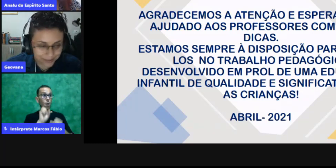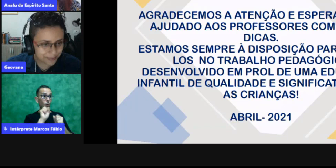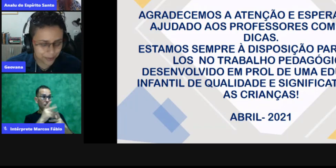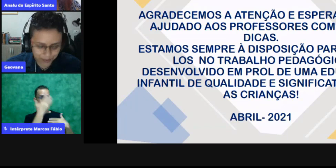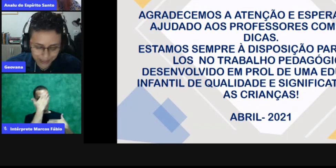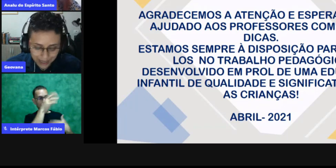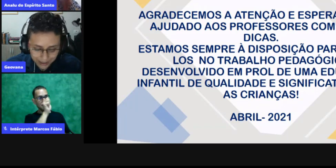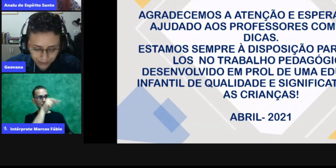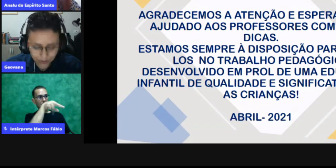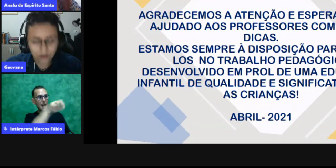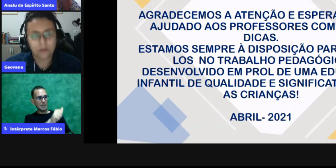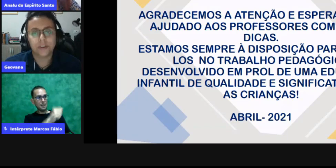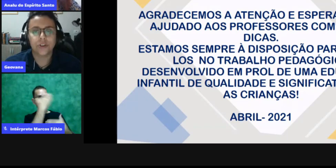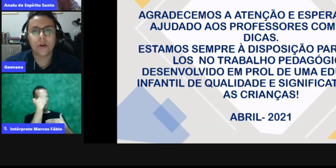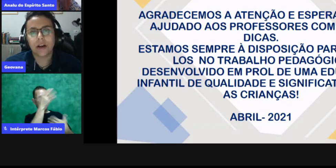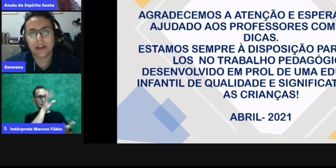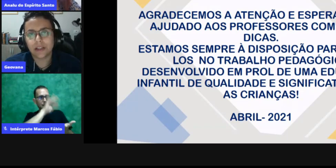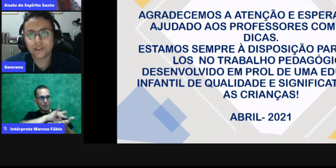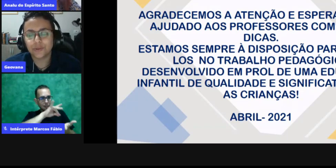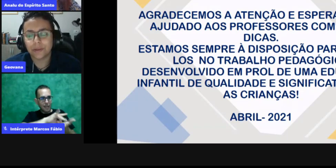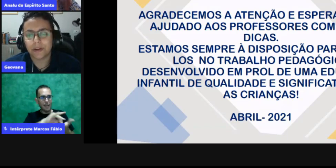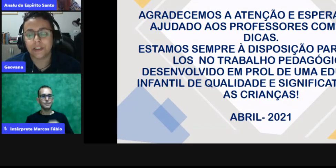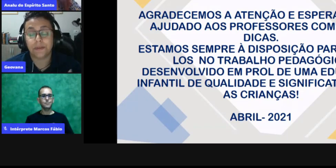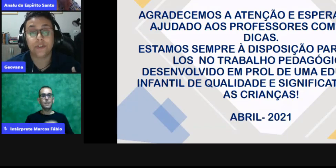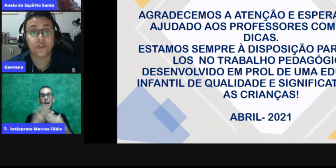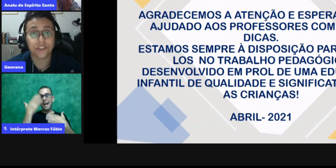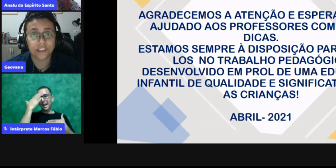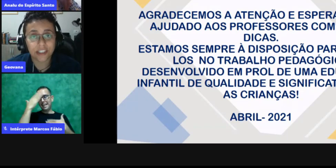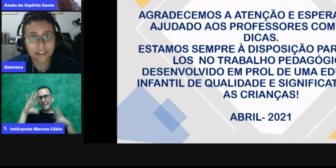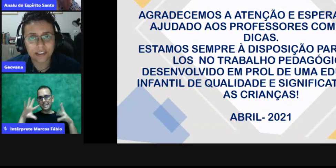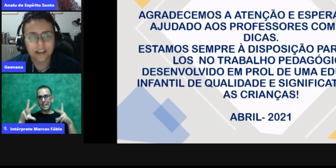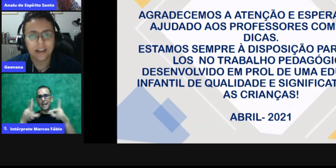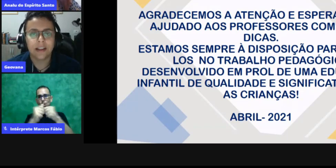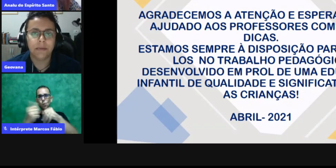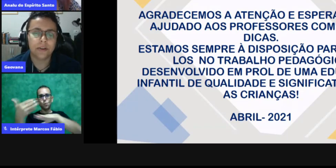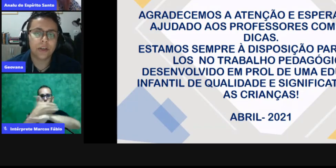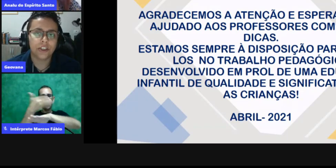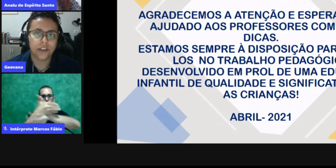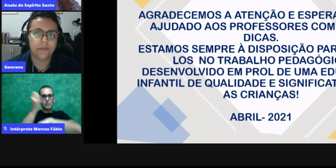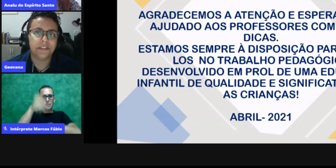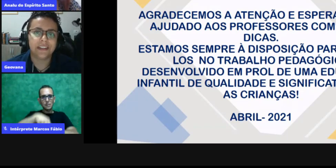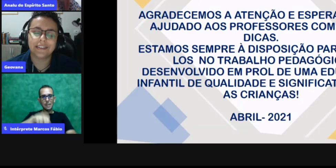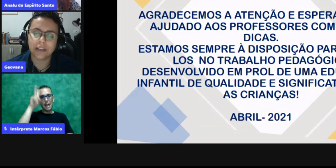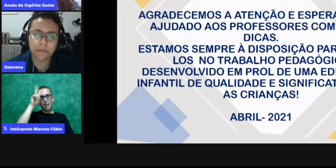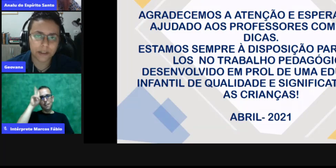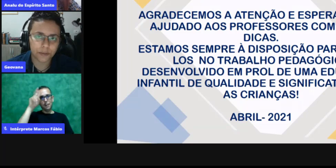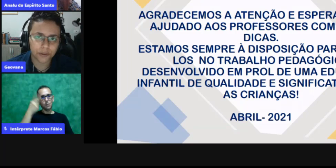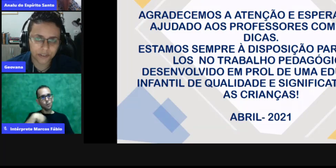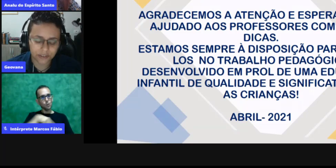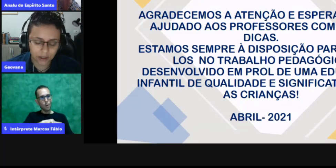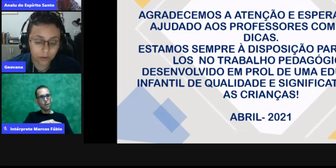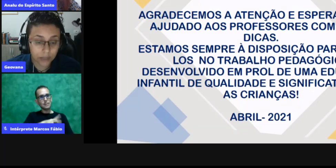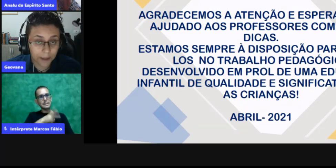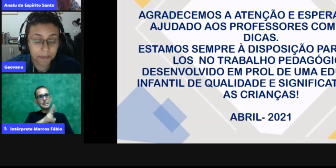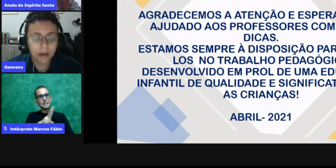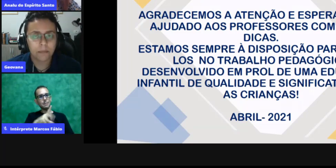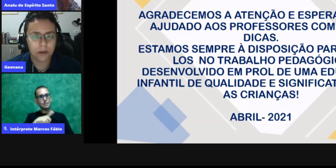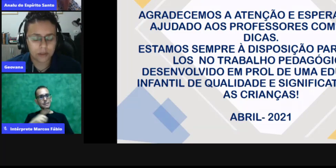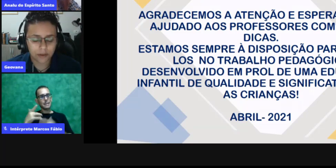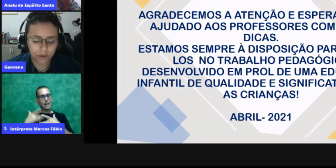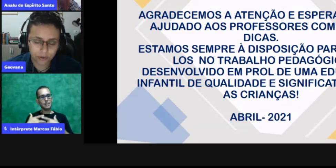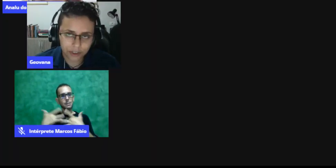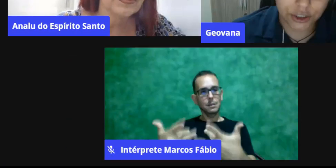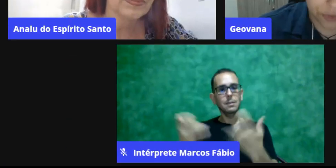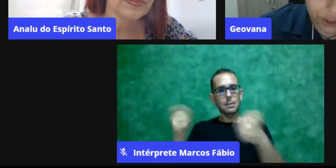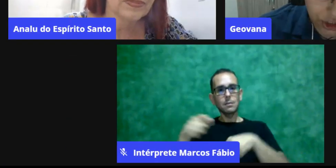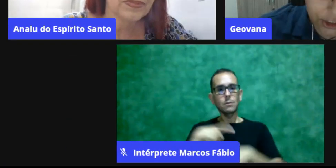Obrigado, Ana. Obrigado. Pessoal, agradeço muito a participação de vocês. Lembrando que a gente está sempre à disposição, tá?